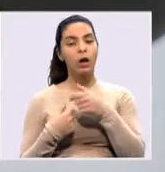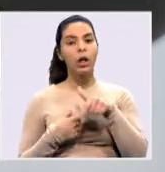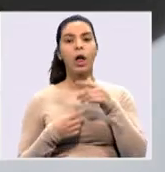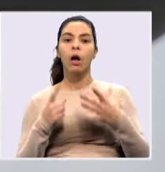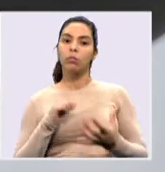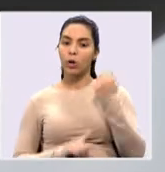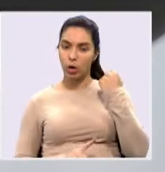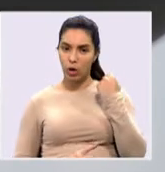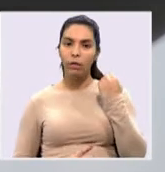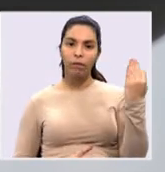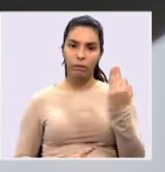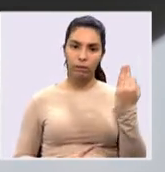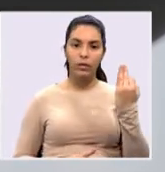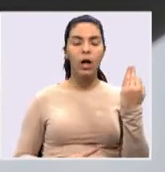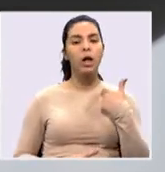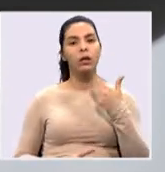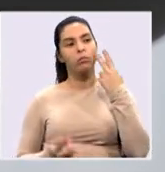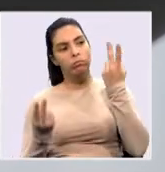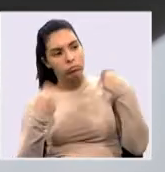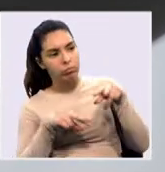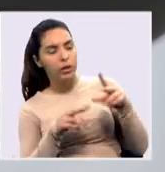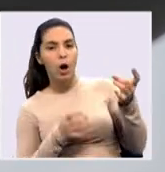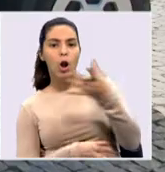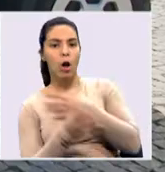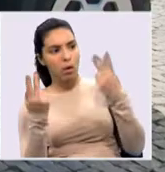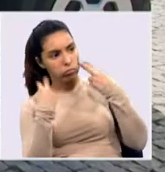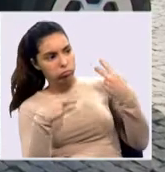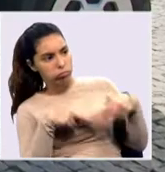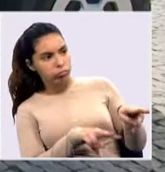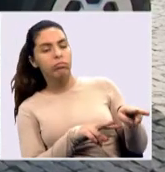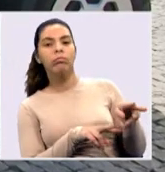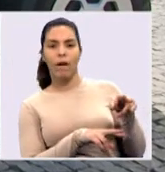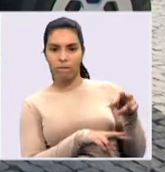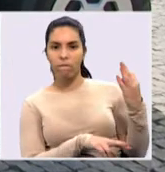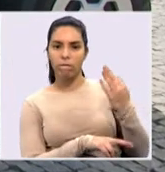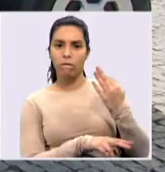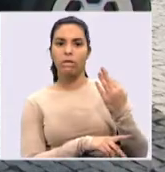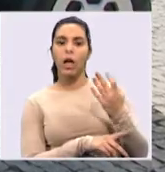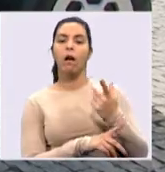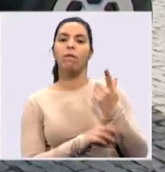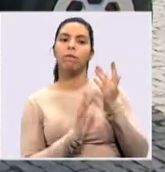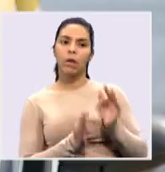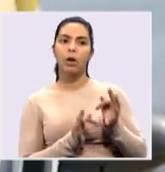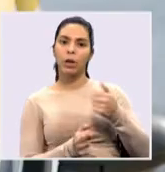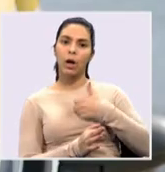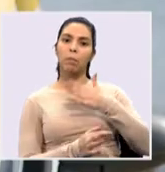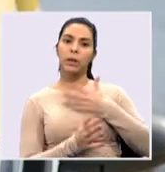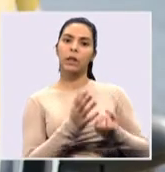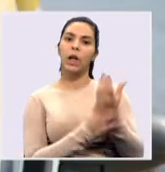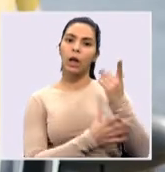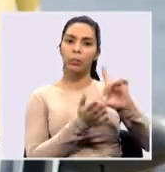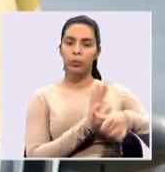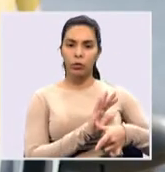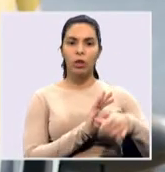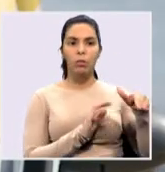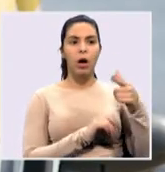faz com que a Europa comece a olhar para Portugal pelo todo o ecossistema empreendedor e agora ter